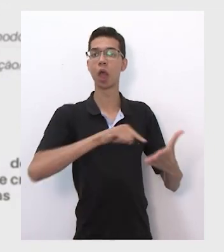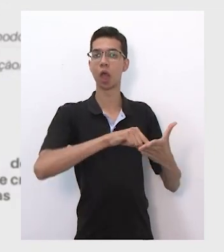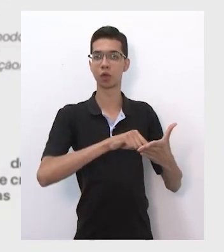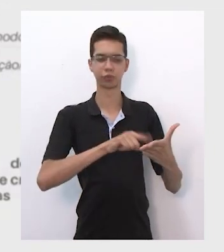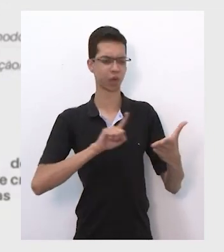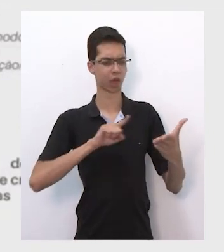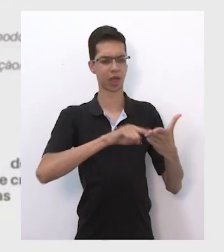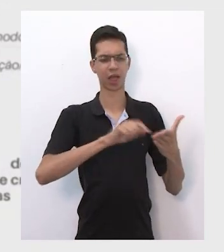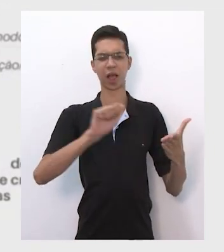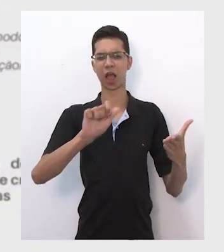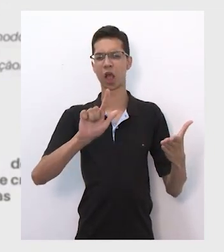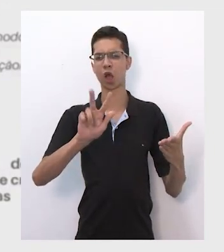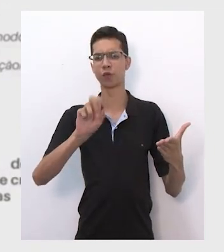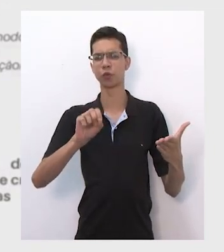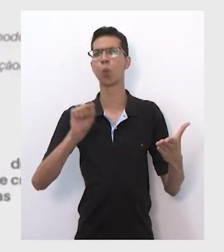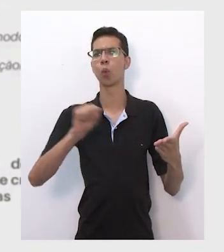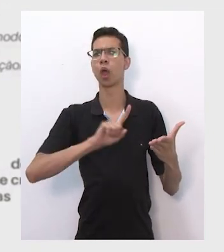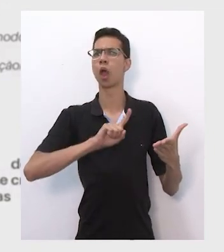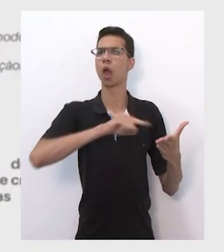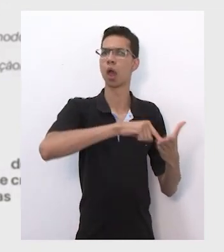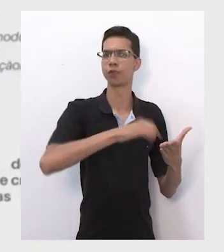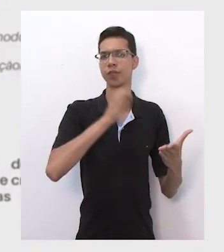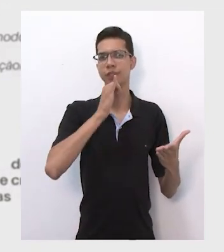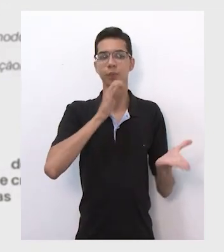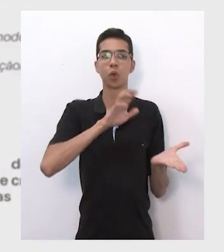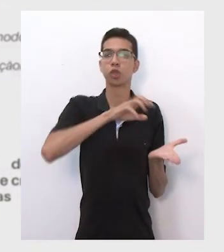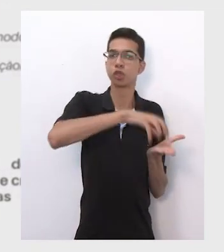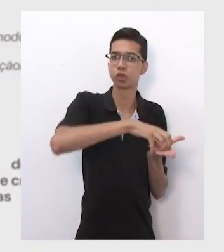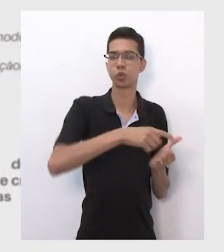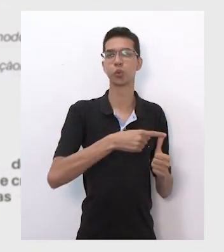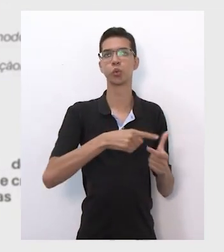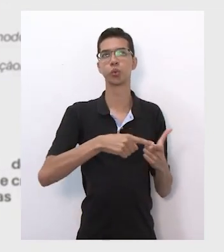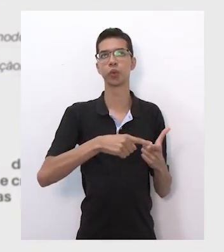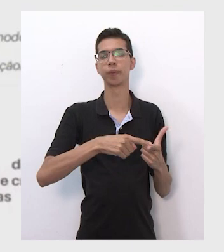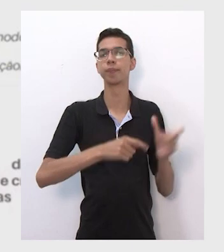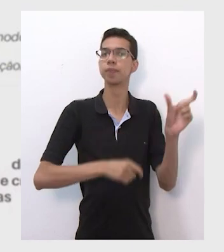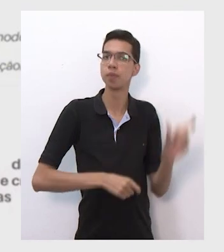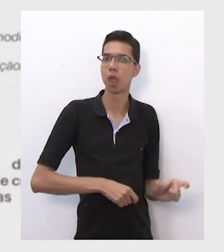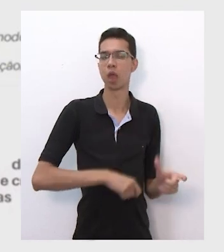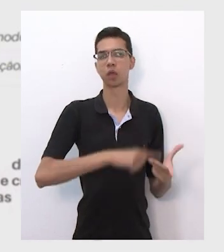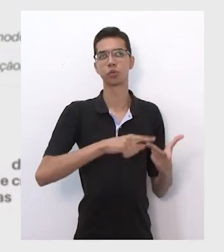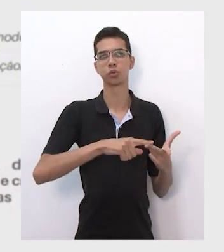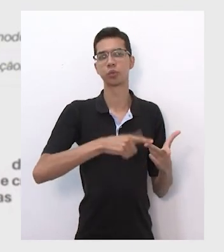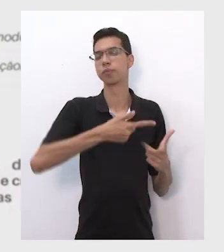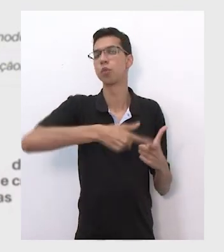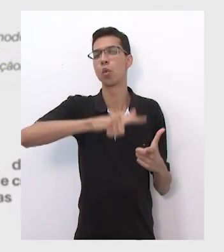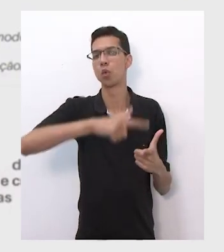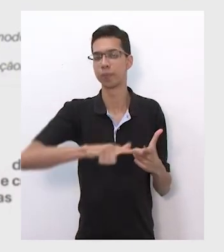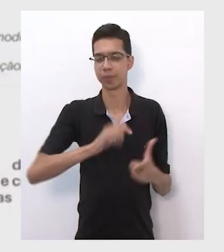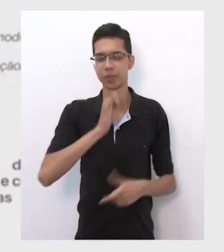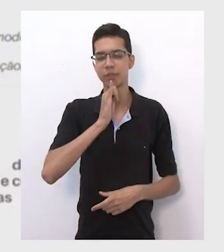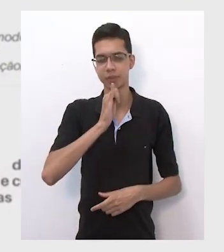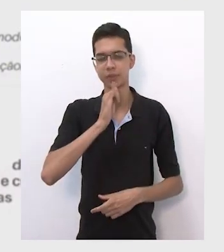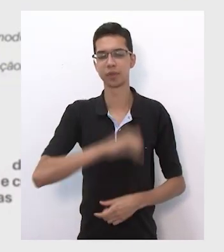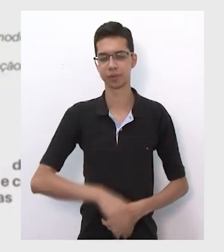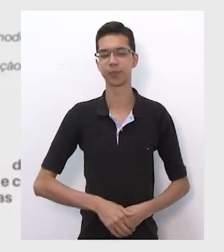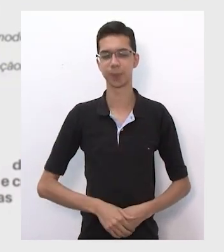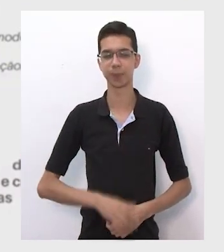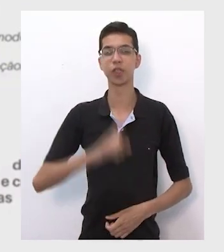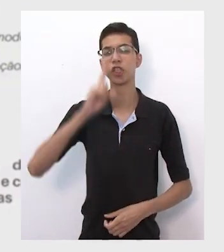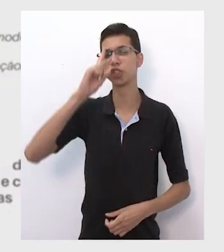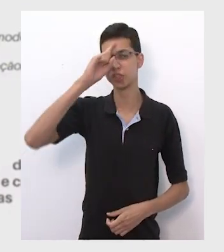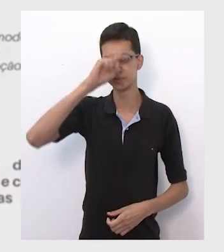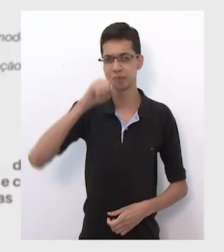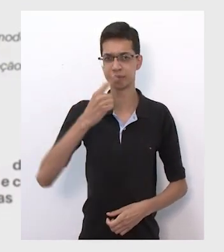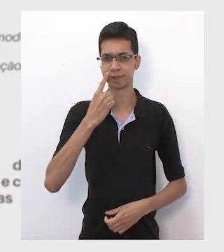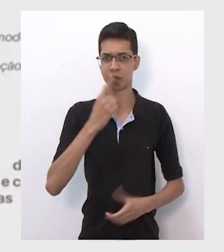com problemas? Em segundo, que problemas ele tem? Difícil a gente ver alguém ou uma instituição com um